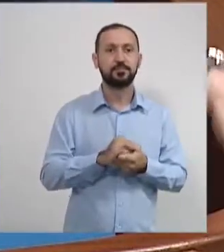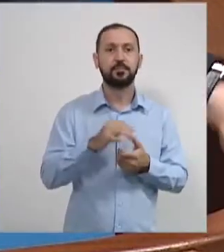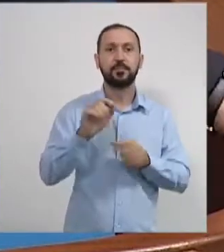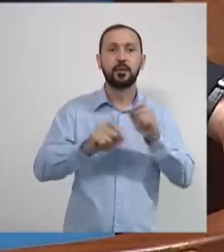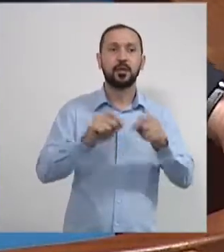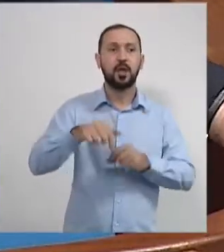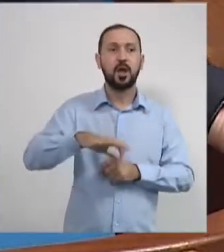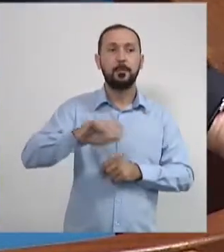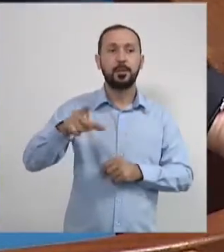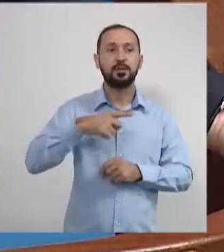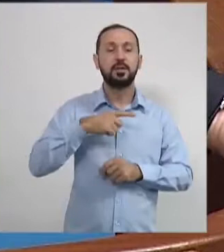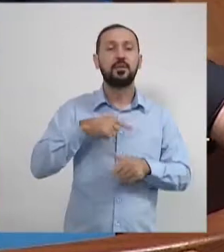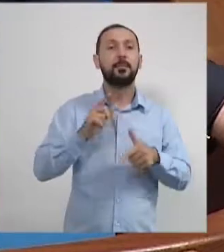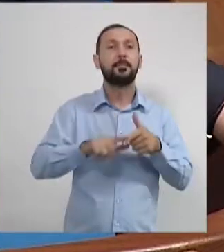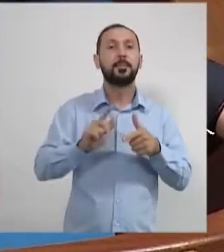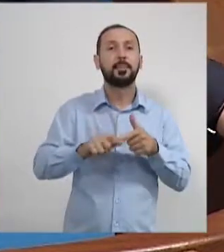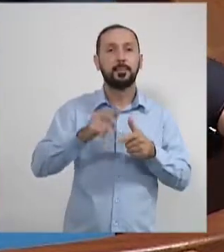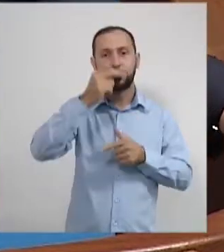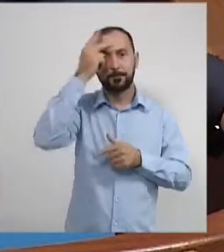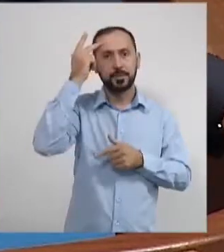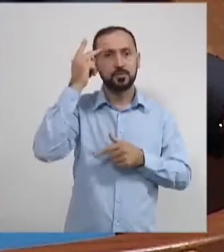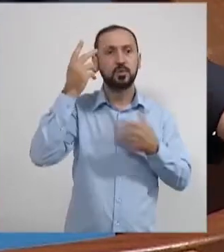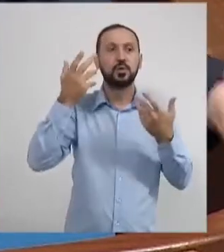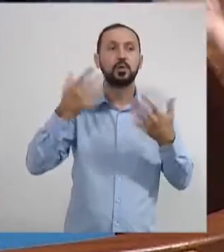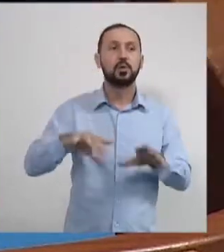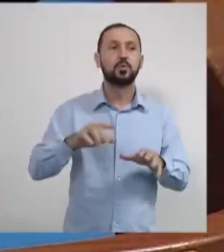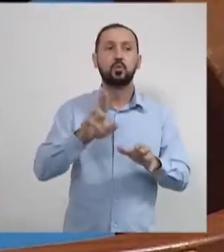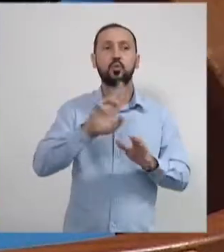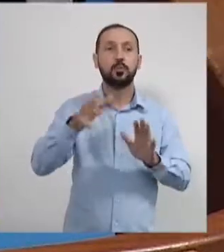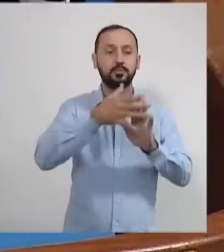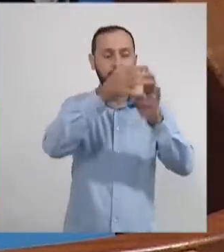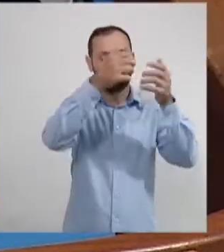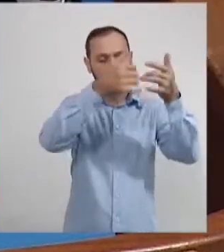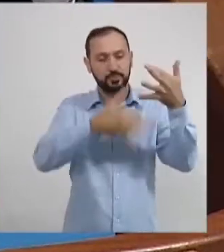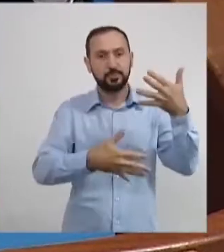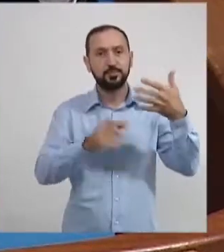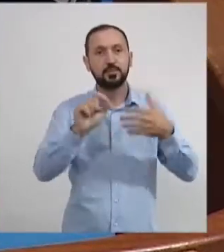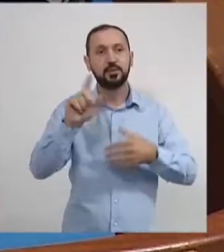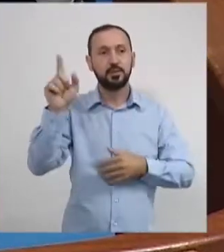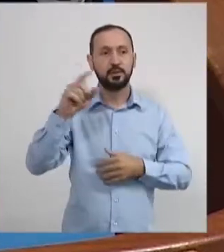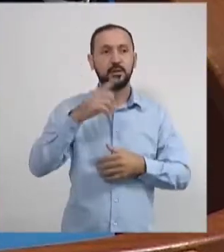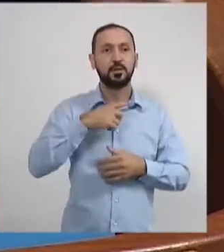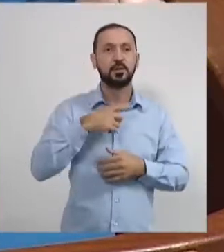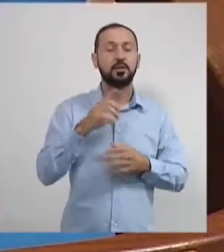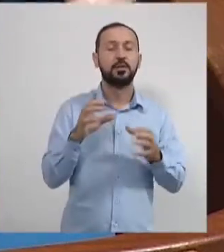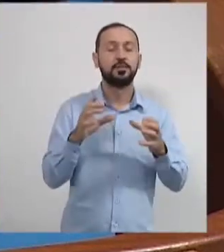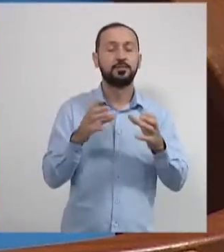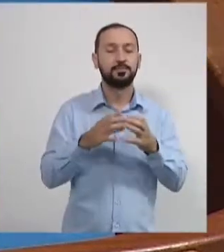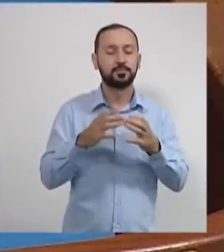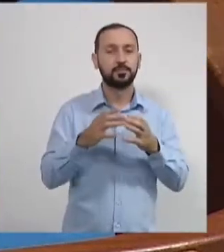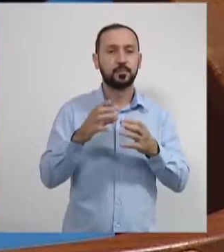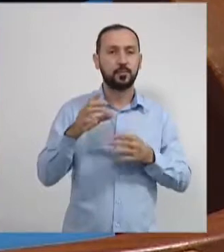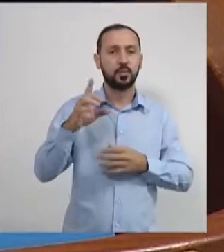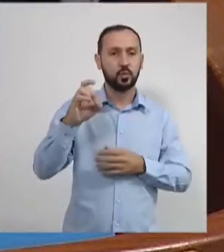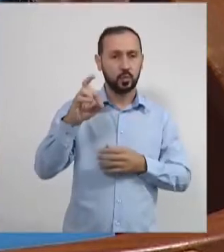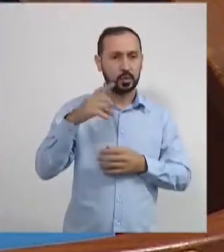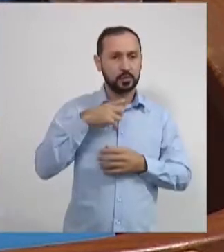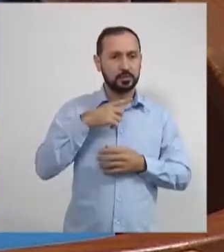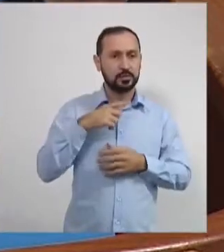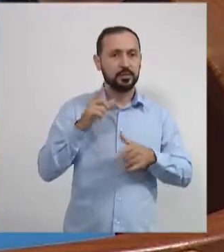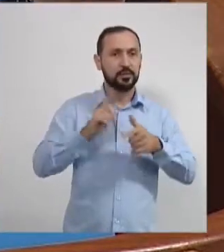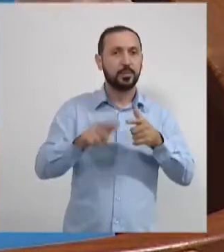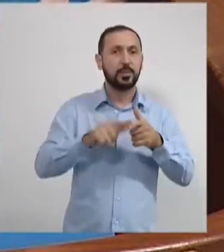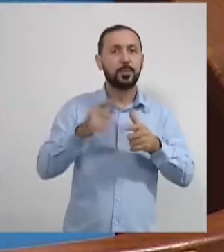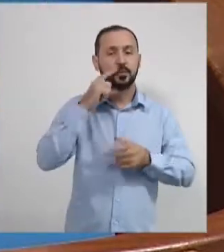exemplo, em Campo Grande nós tivemos problema de pessoas, por exemplo, que não estavam na lista. E lá em Dourados, ainda tivemos um pouco mais